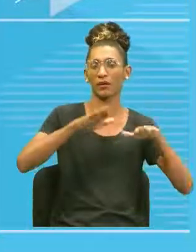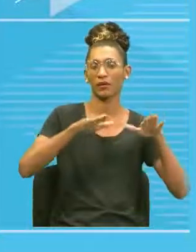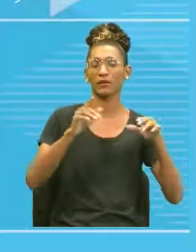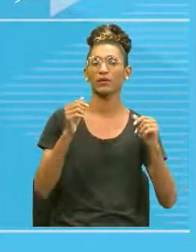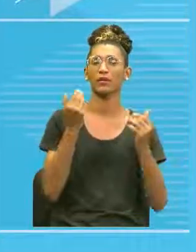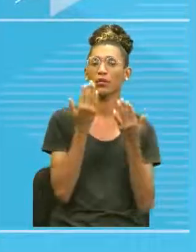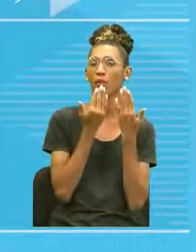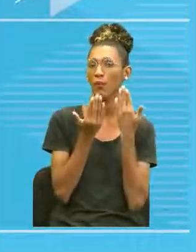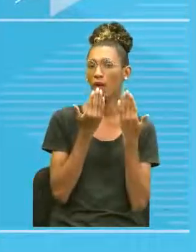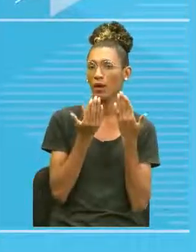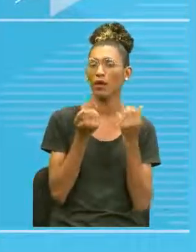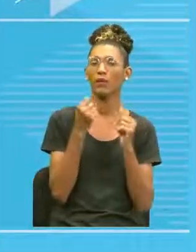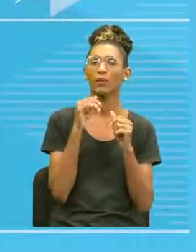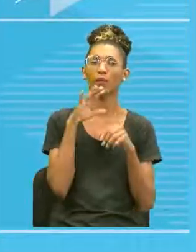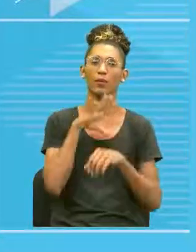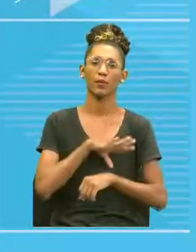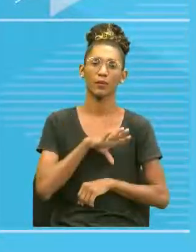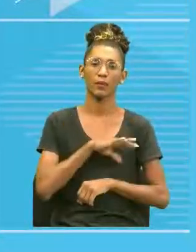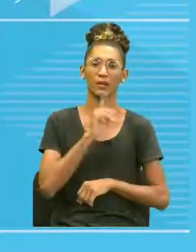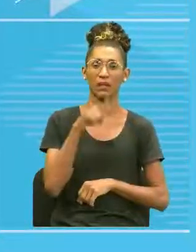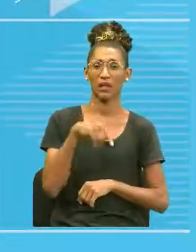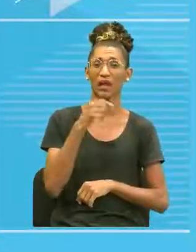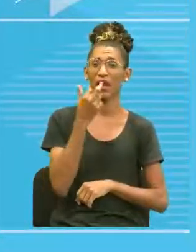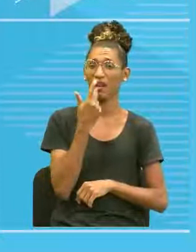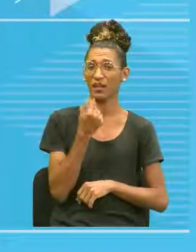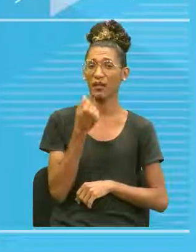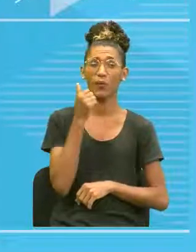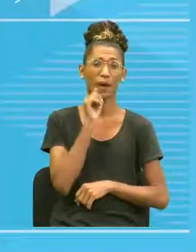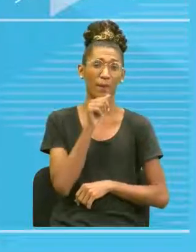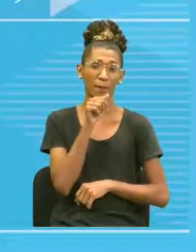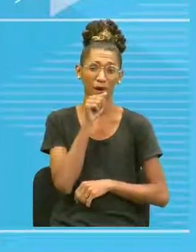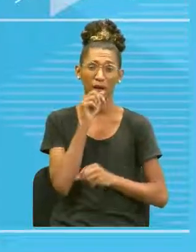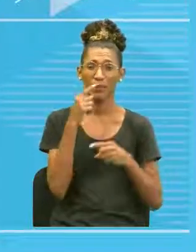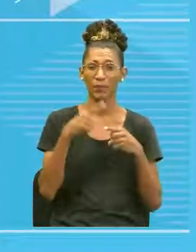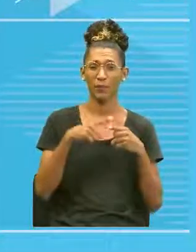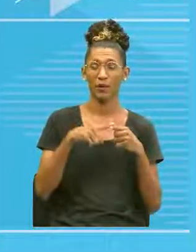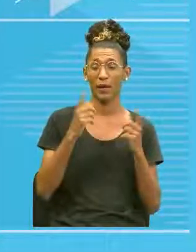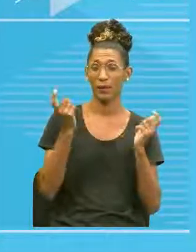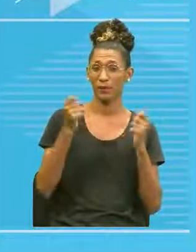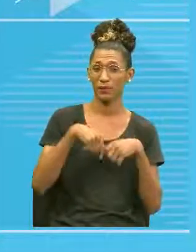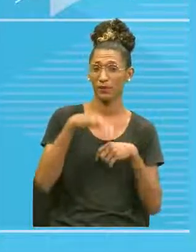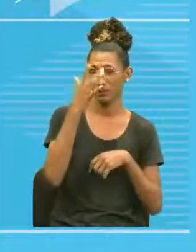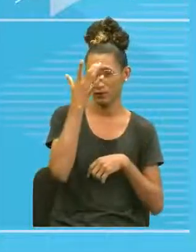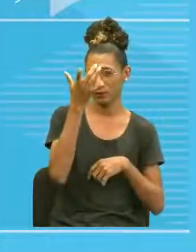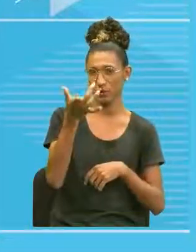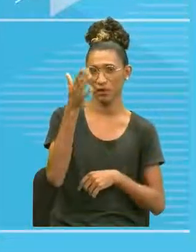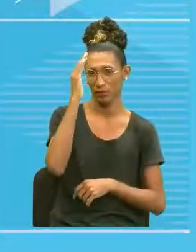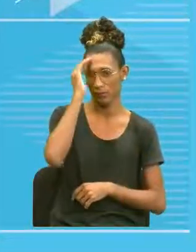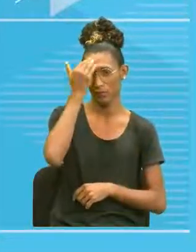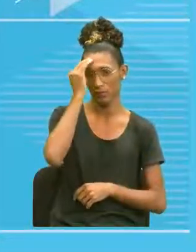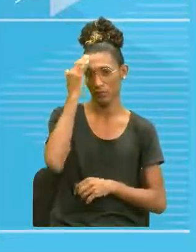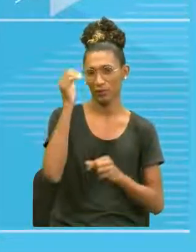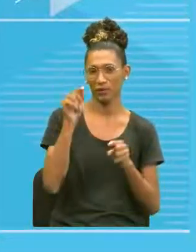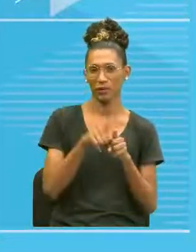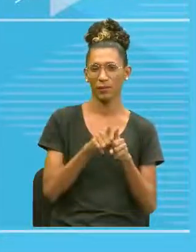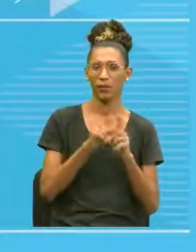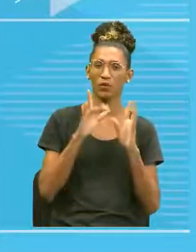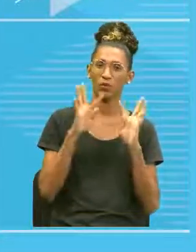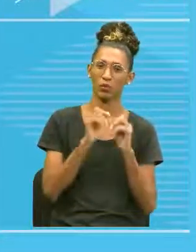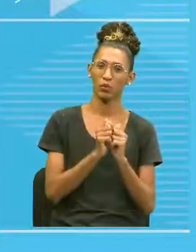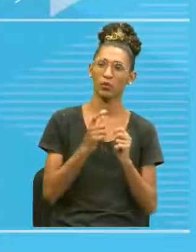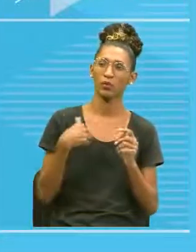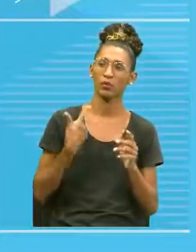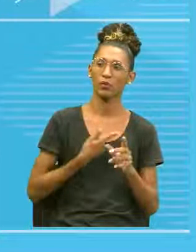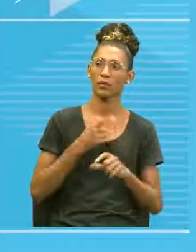compara com português que a nossa língua-mãe porque facilita o entendimento tá então tudo que a gente